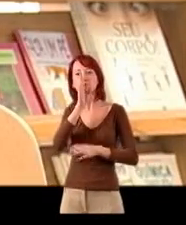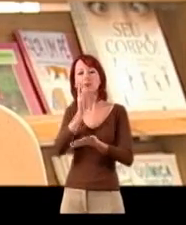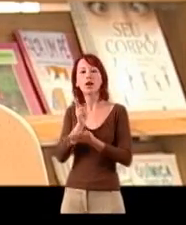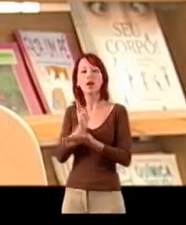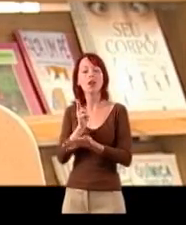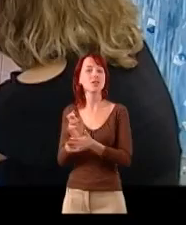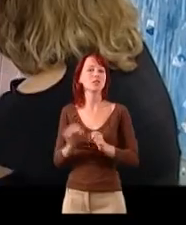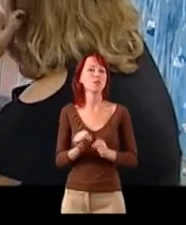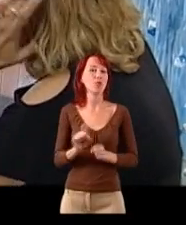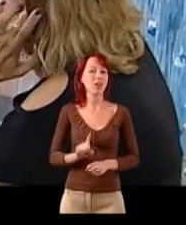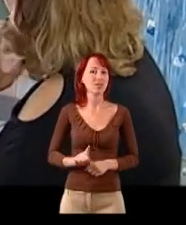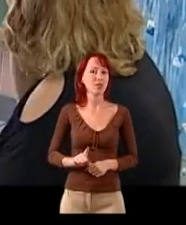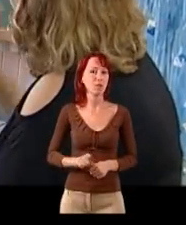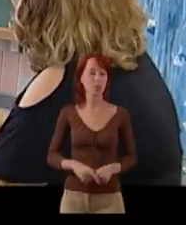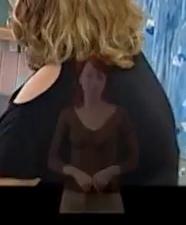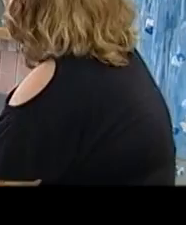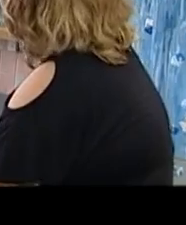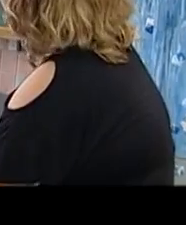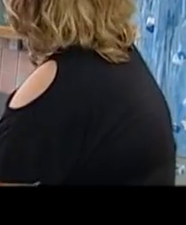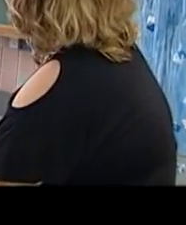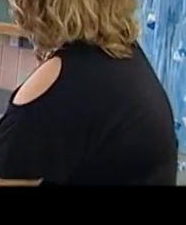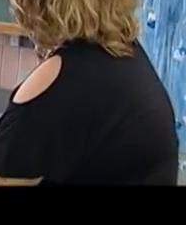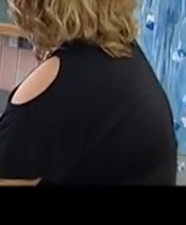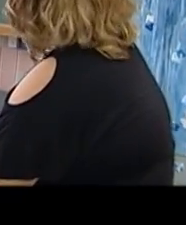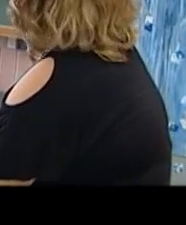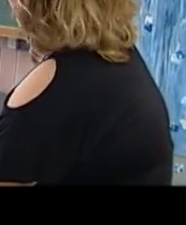situação só de aprendizagem, né?